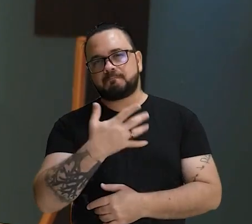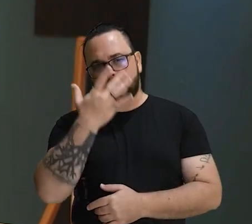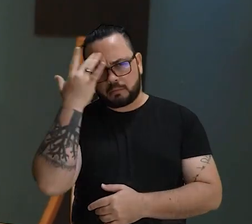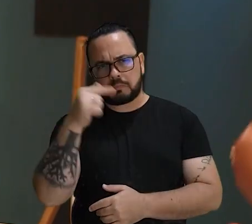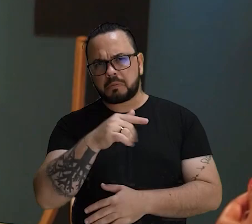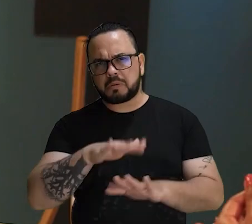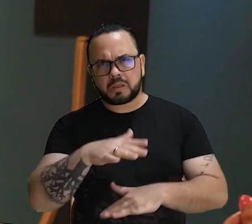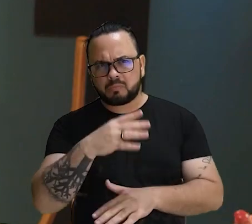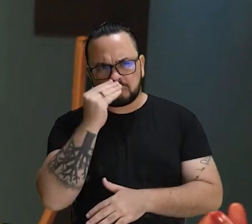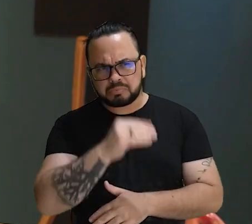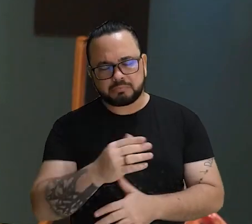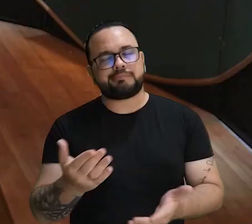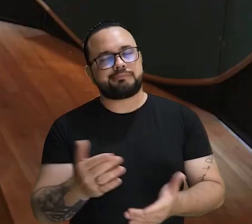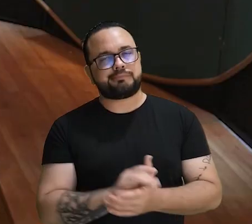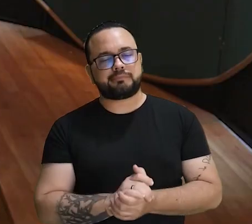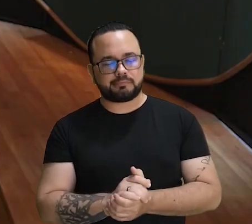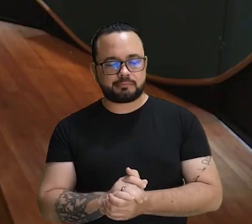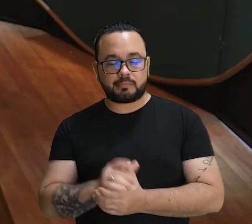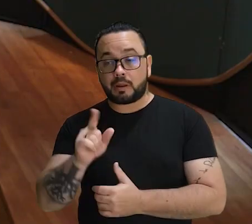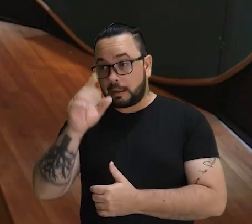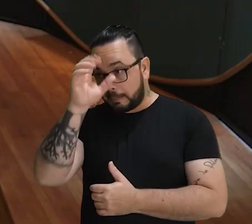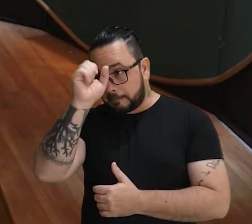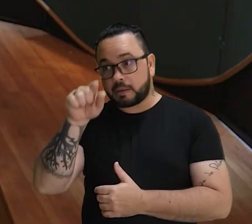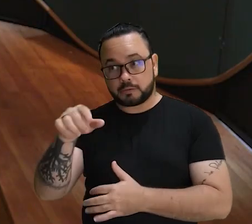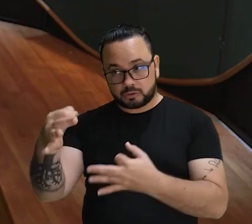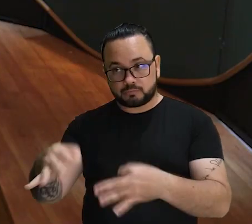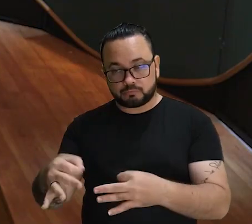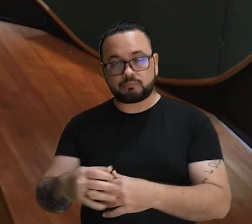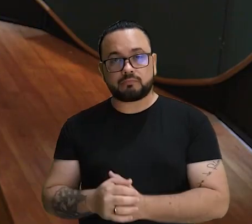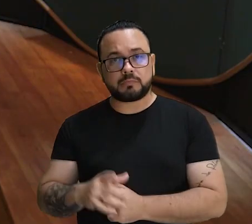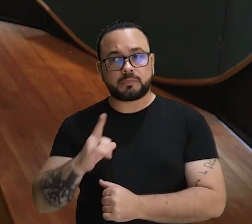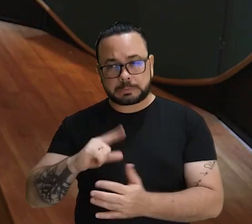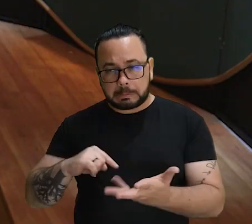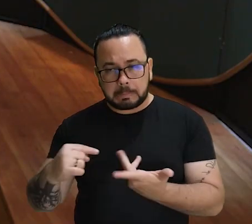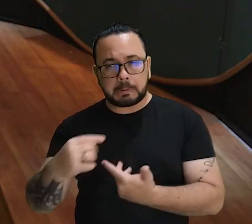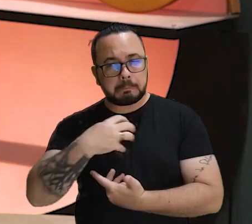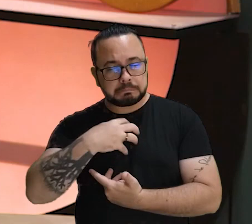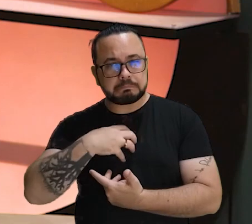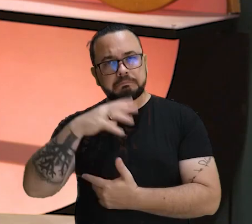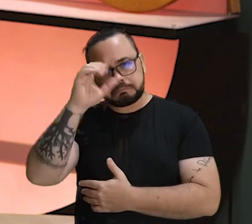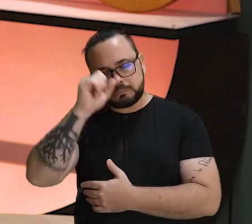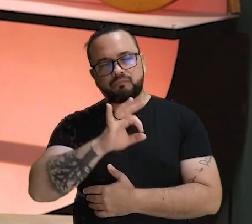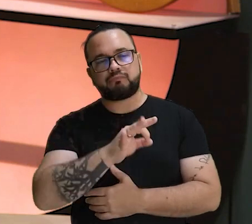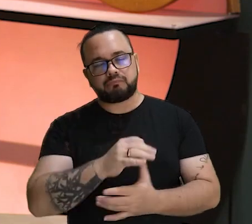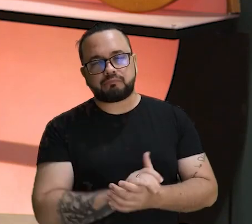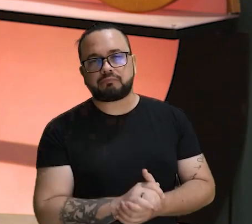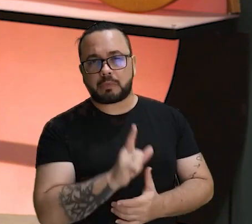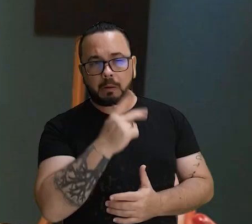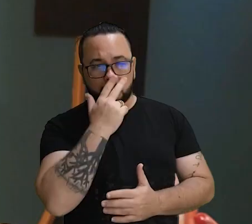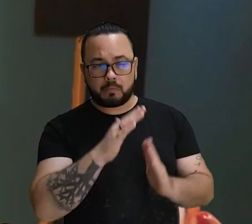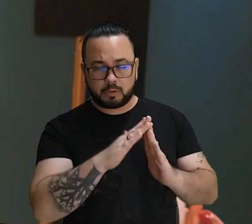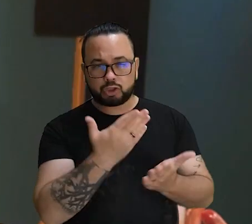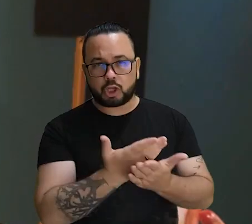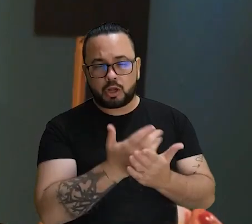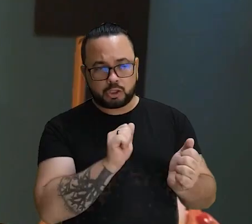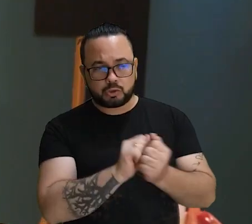muita gente passa por cima, né? Então foi um aprendizado total, né? Assim, total. Em todos os aspectos, total. Né? Em todos os ângulos. Uma escola. E você